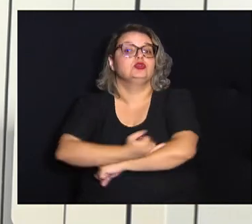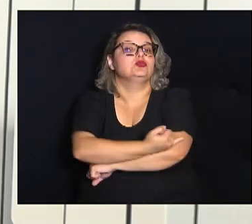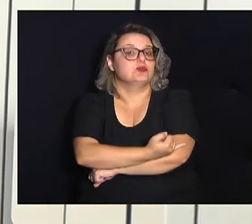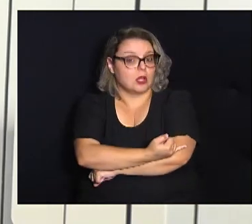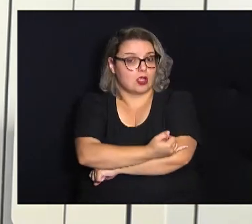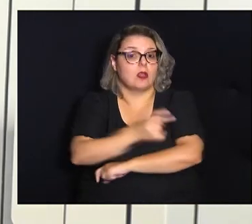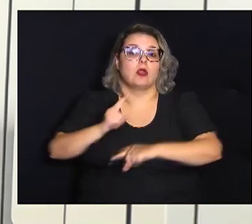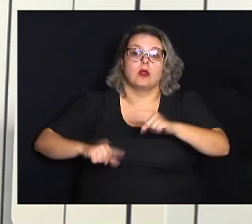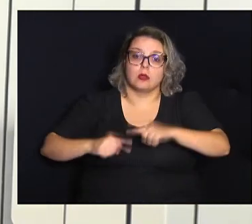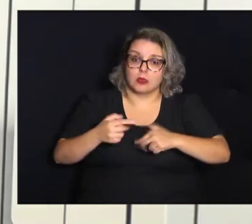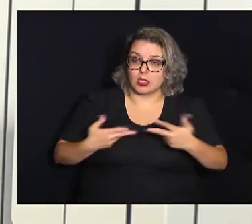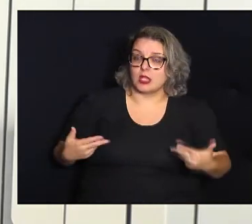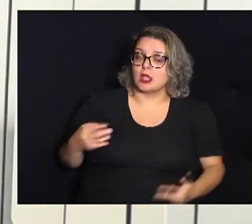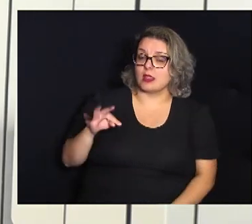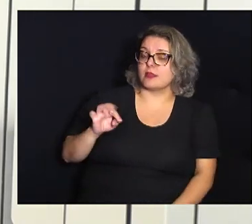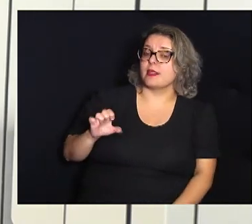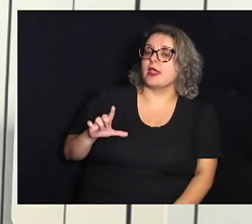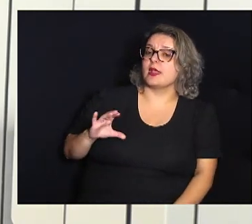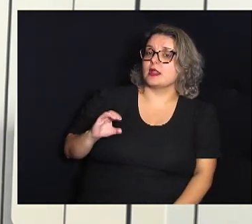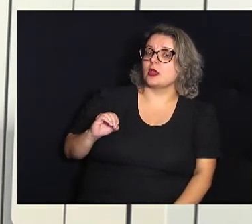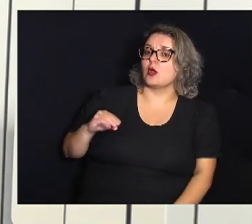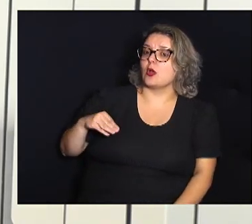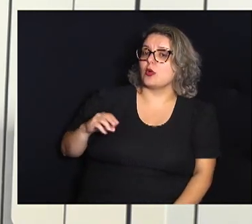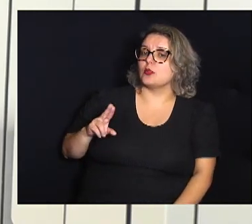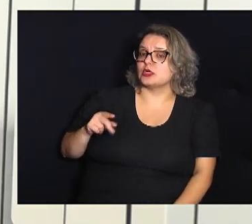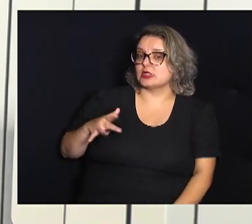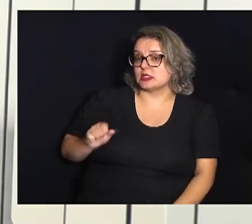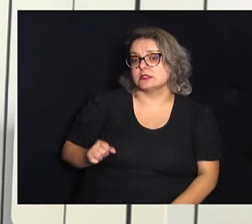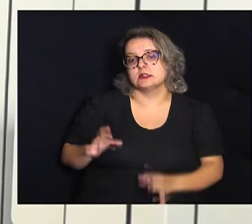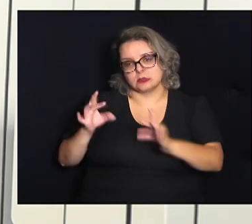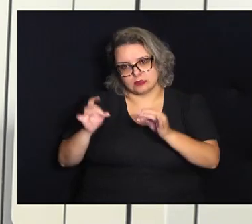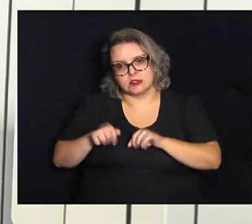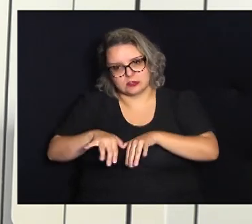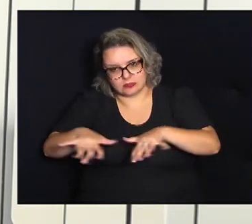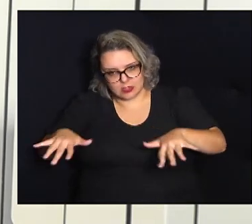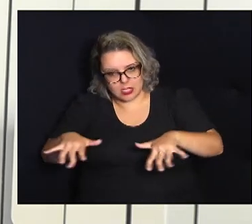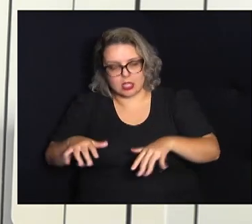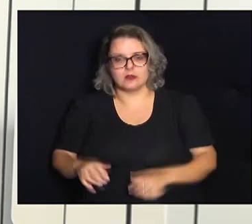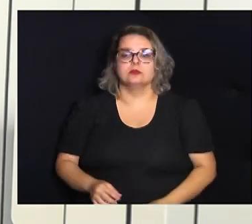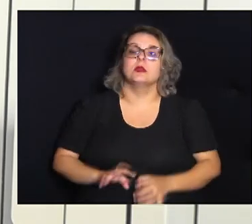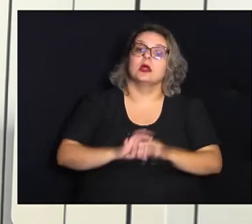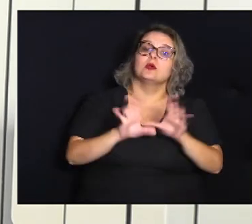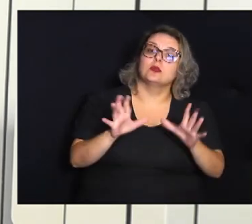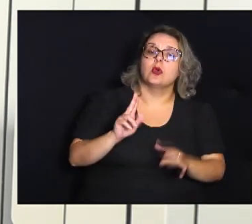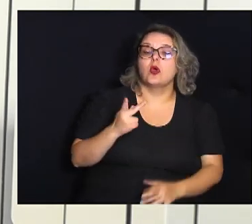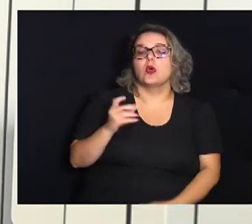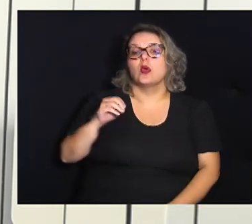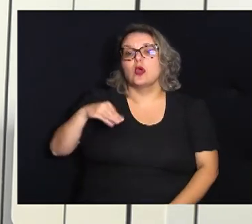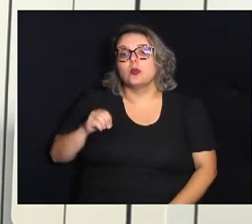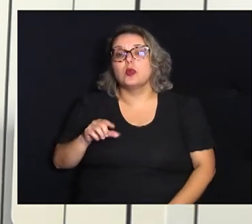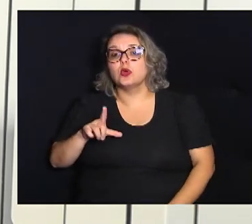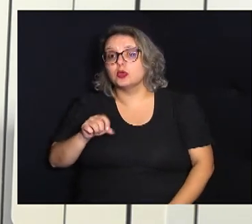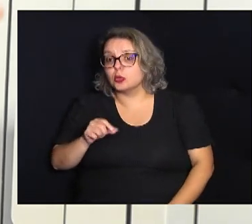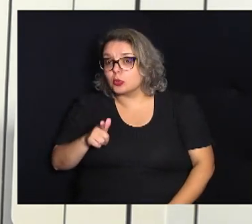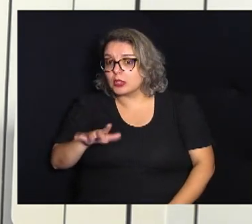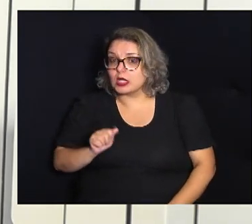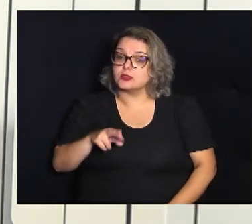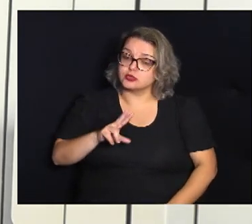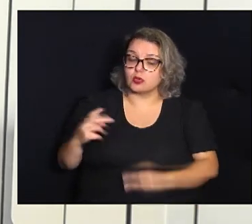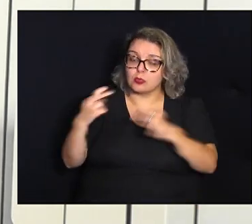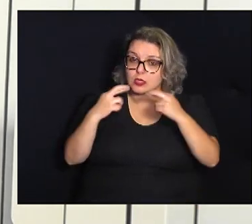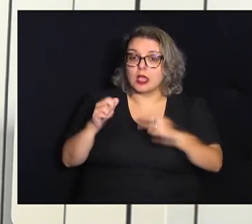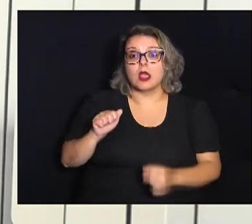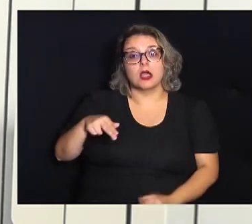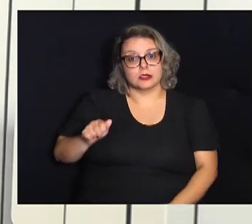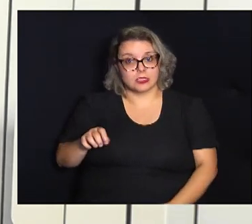de telecomunicações e afins, autorizados, homologados ou fiscalizados pela Anatel,